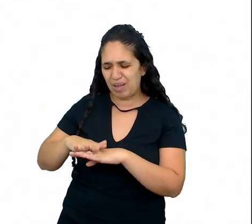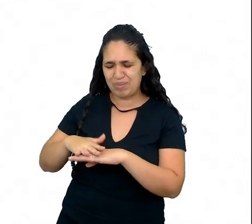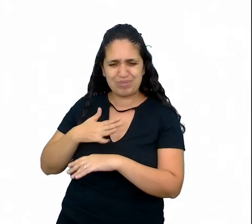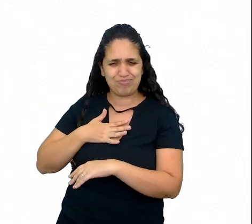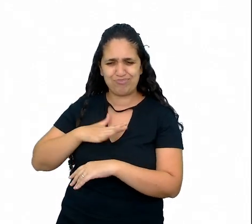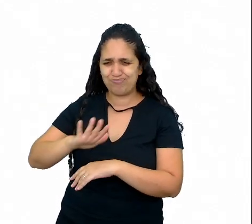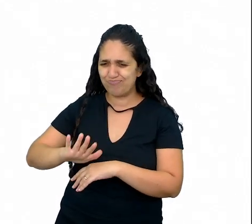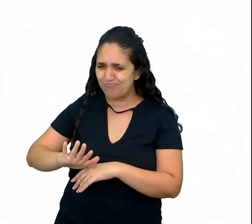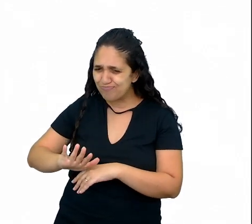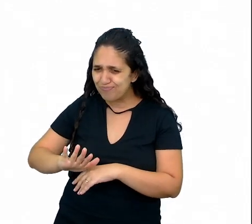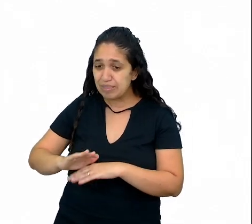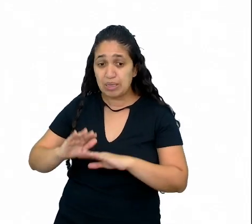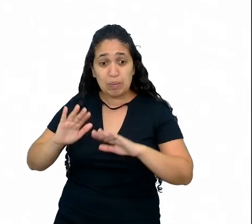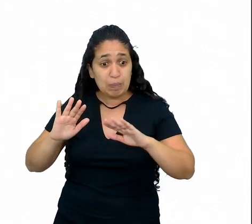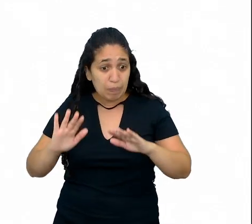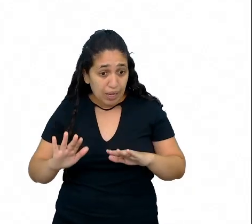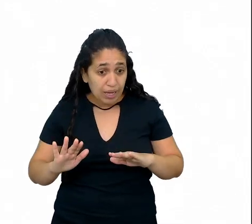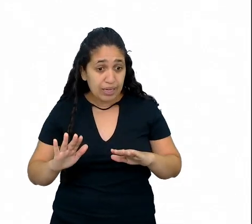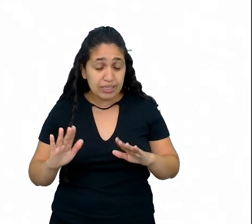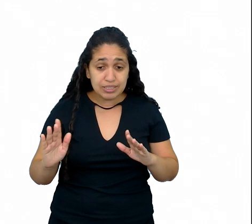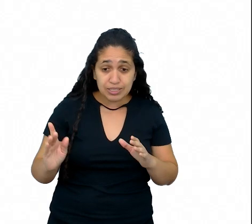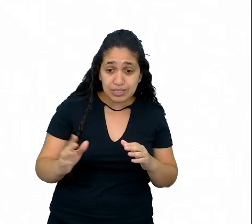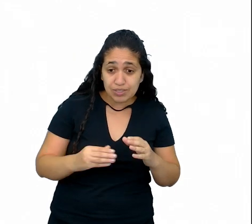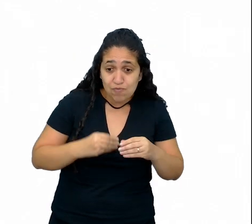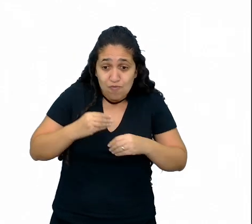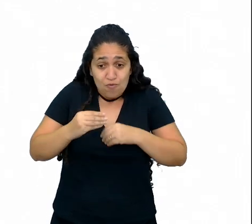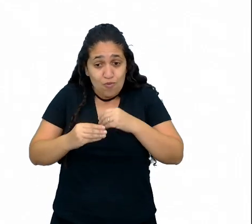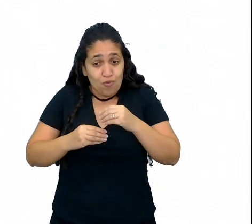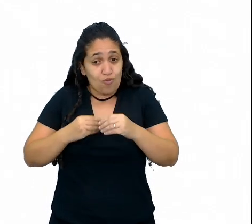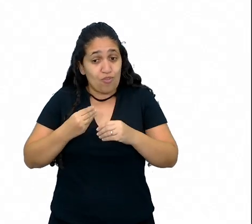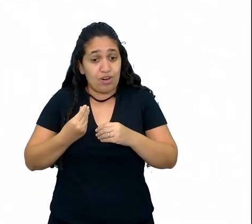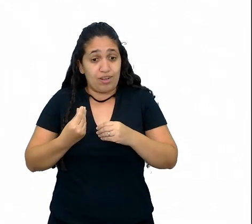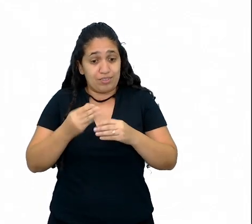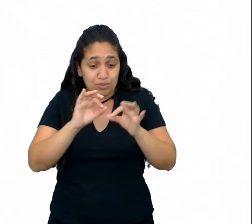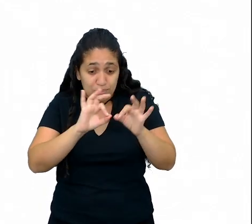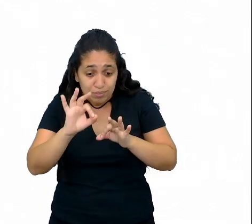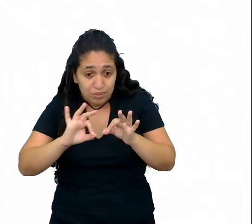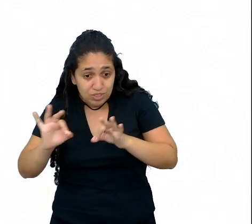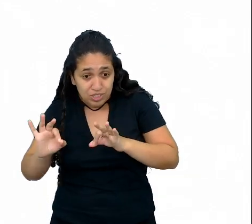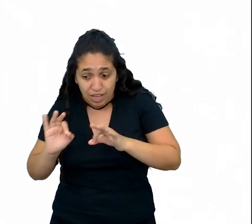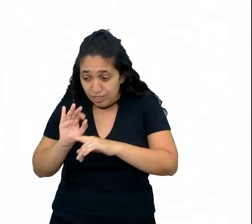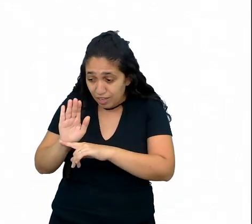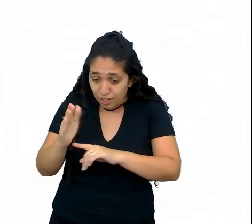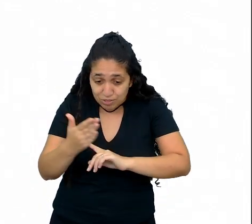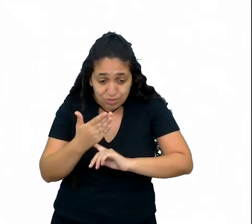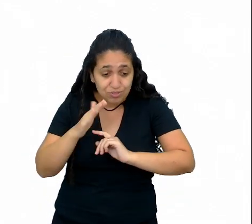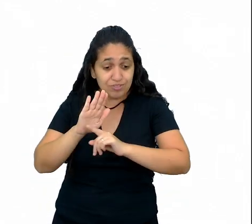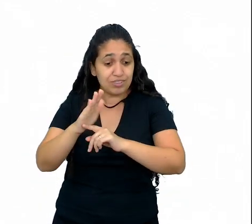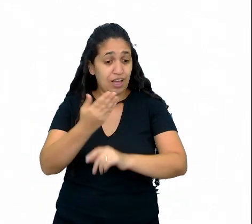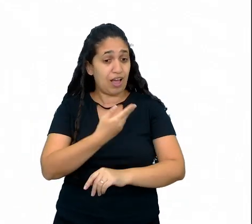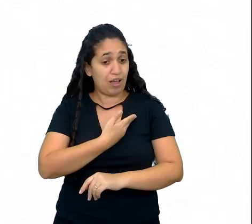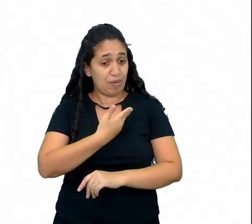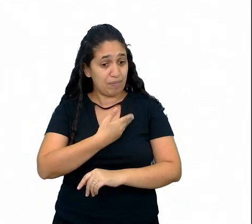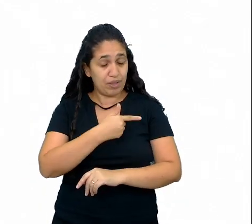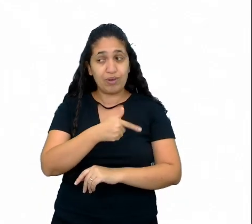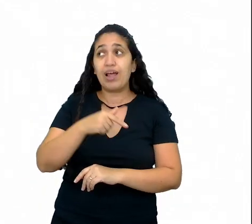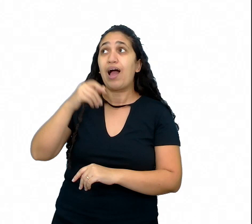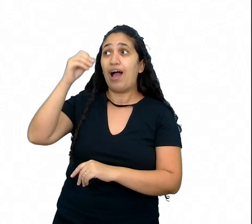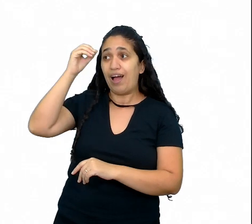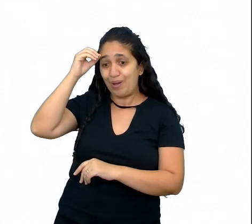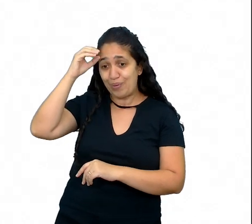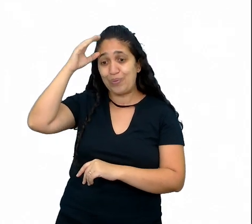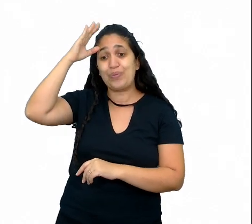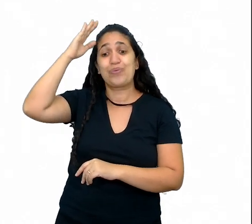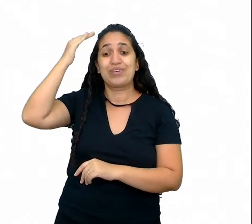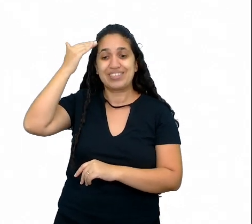mas ao se envolver nesse projeto, ajudando ali os seus amigos, ele vai começar a entender,